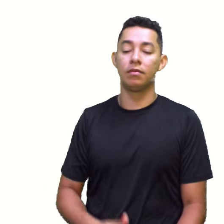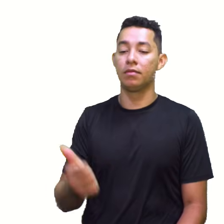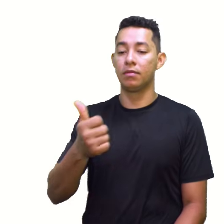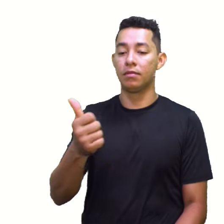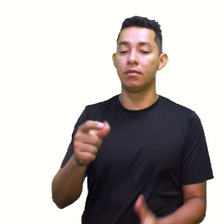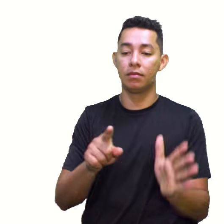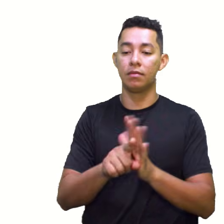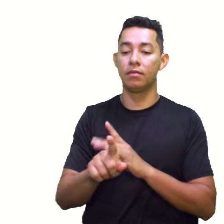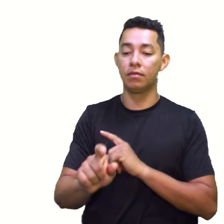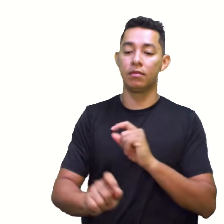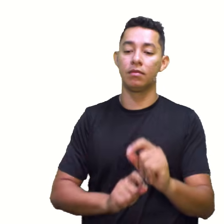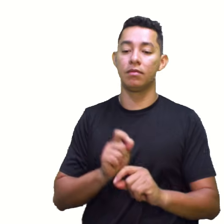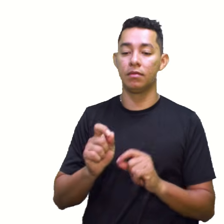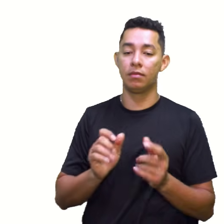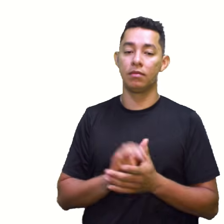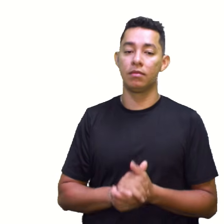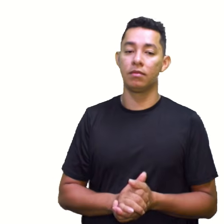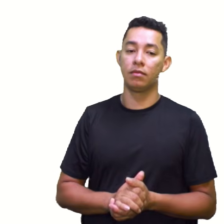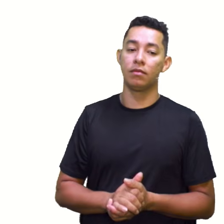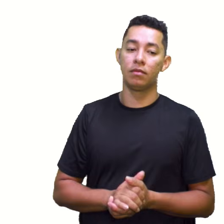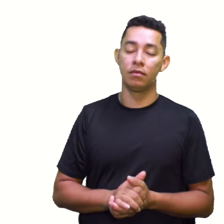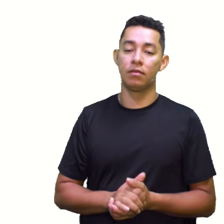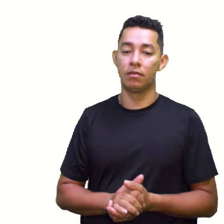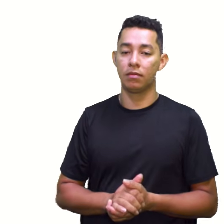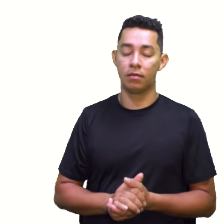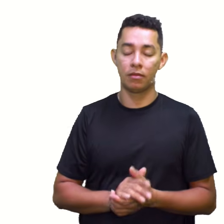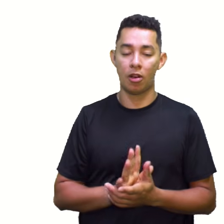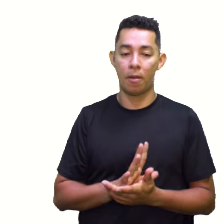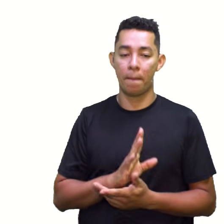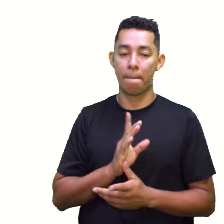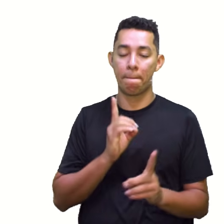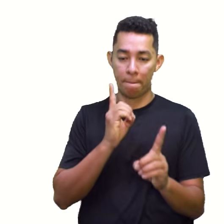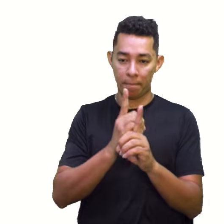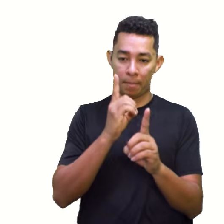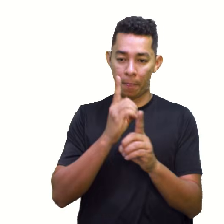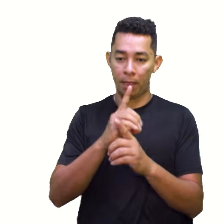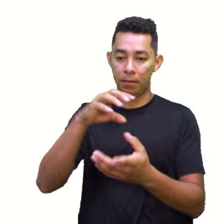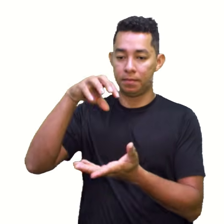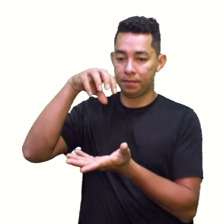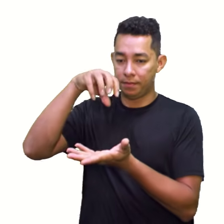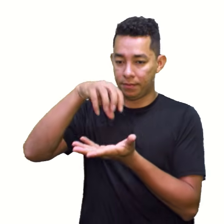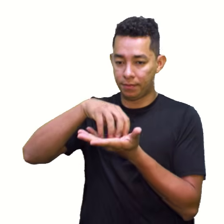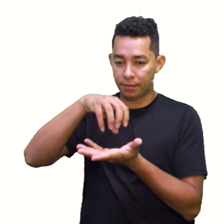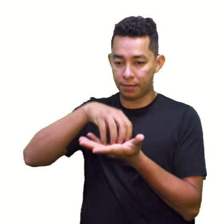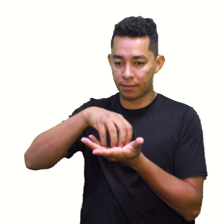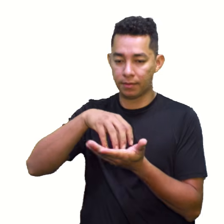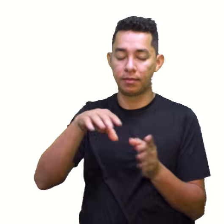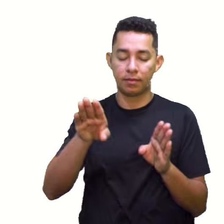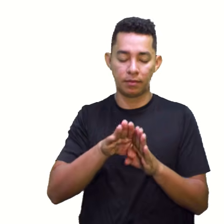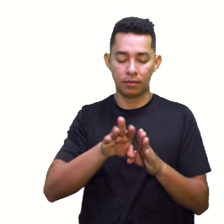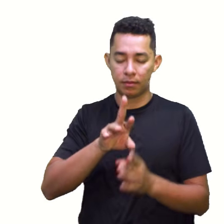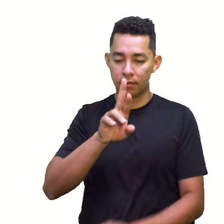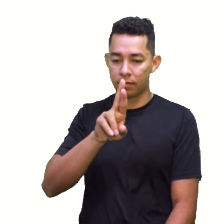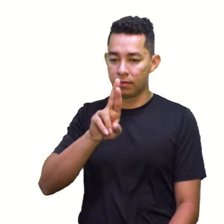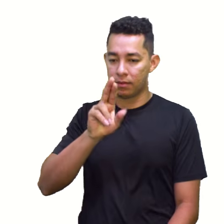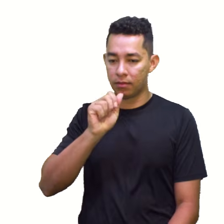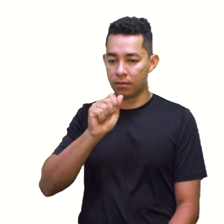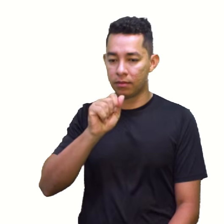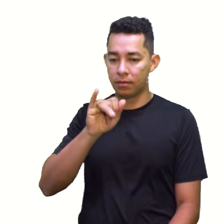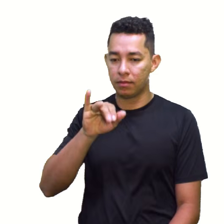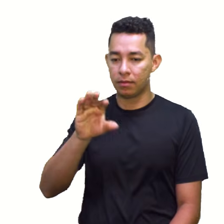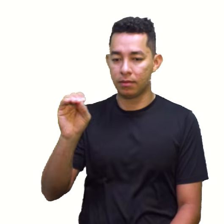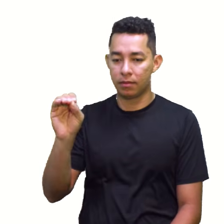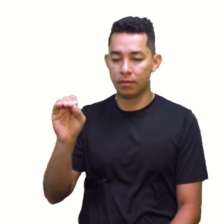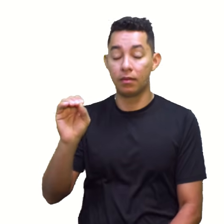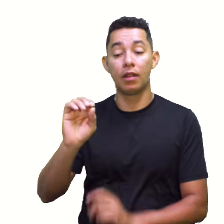assim, ó, determinando o centro e o raio das circunferências ou construindo o